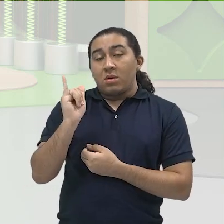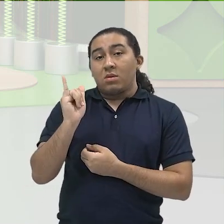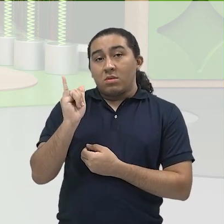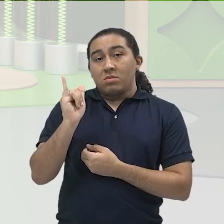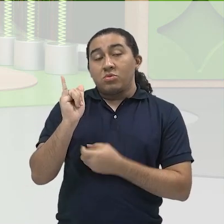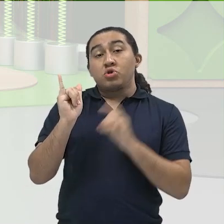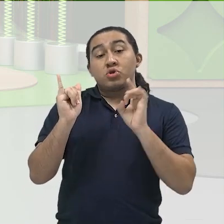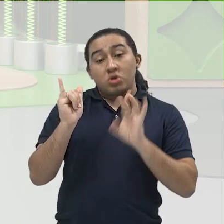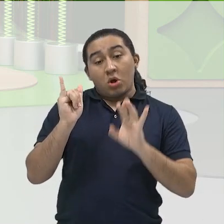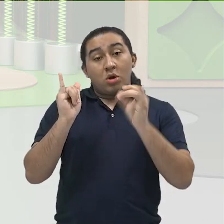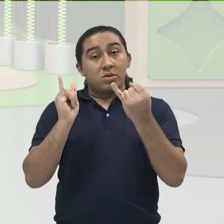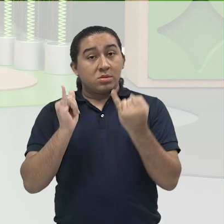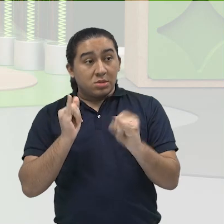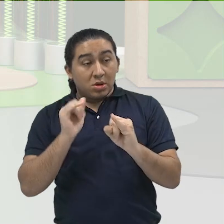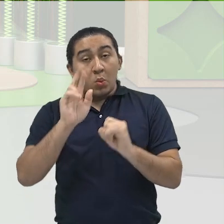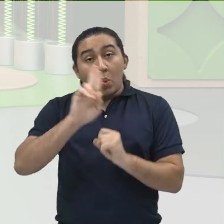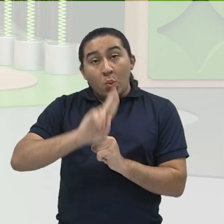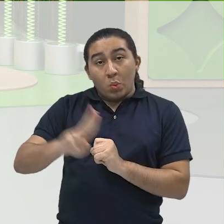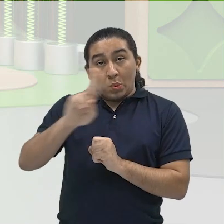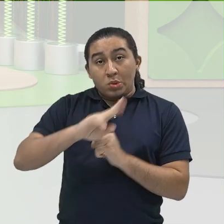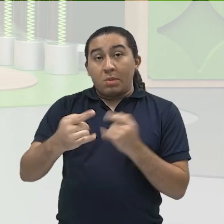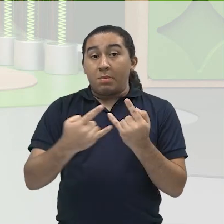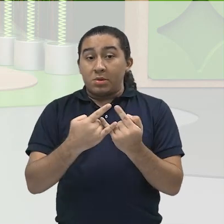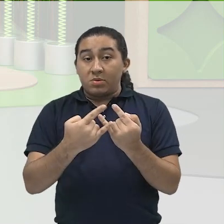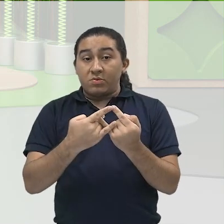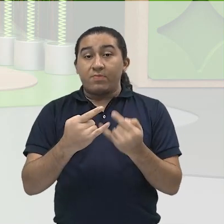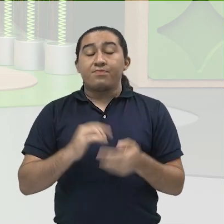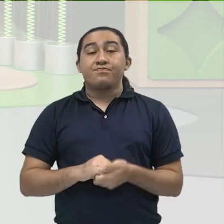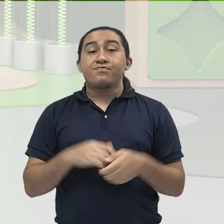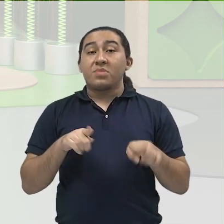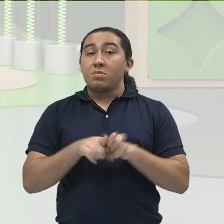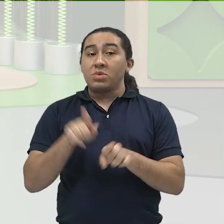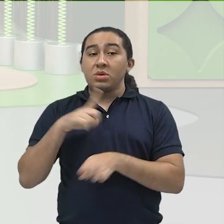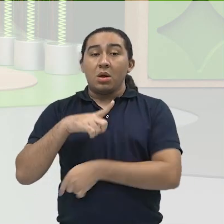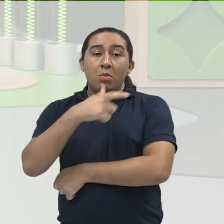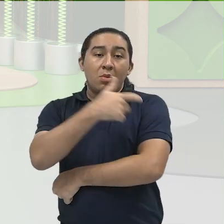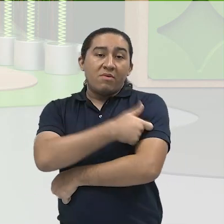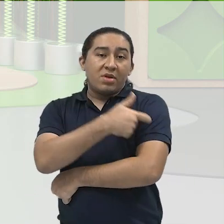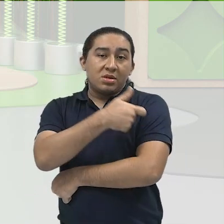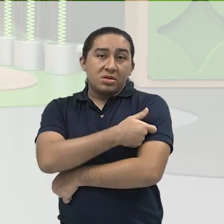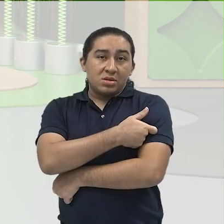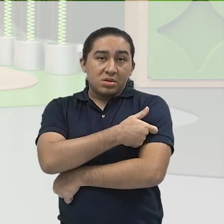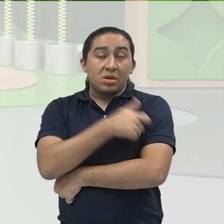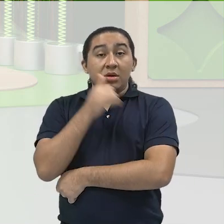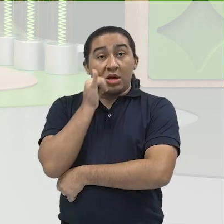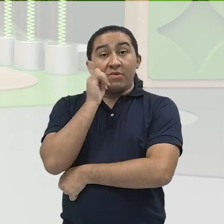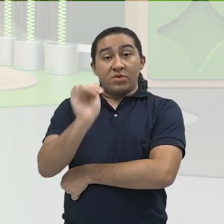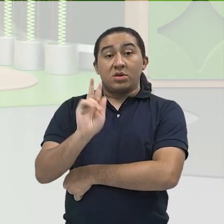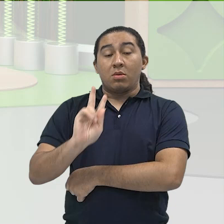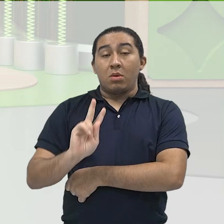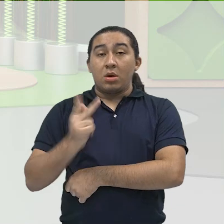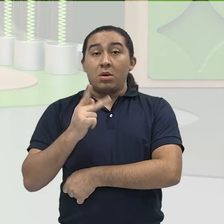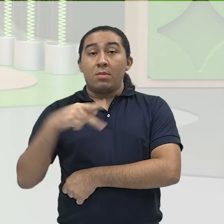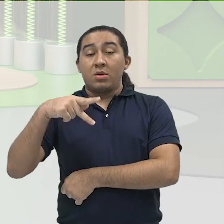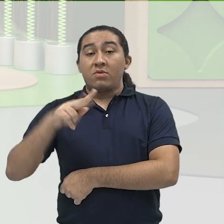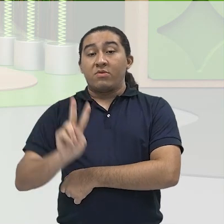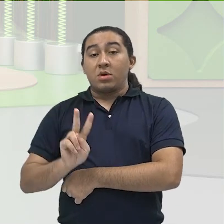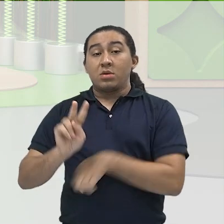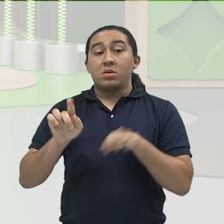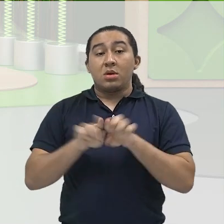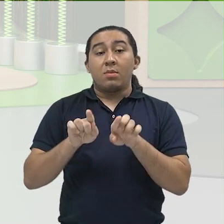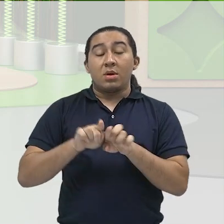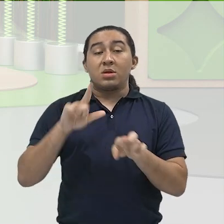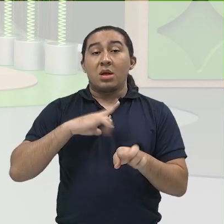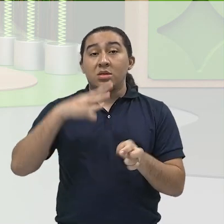utilizando o preservativo. E já existe também uma vacina contra o HPV e ela está incluída